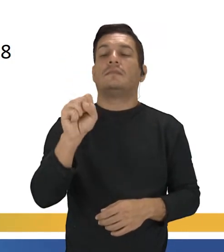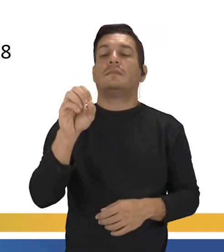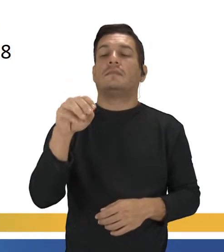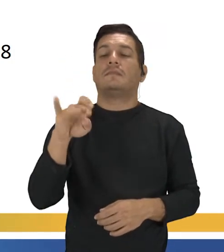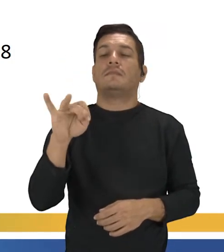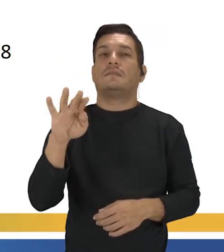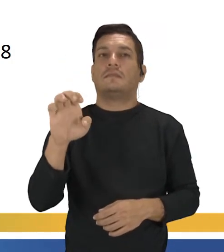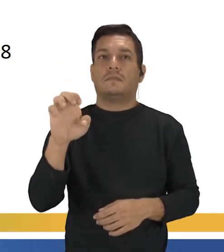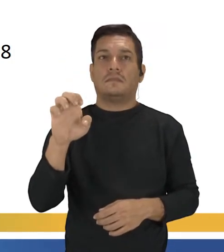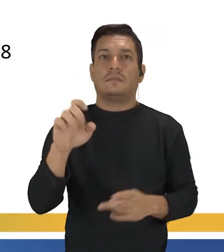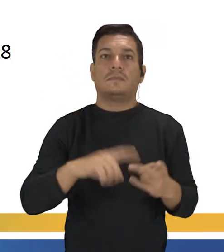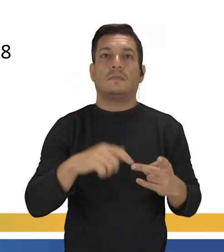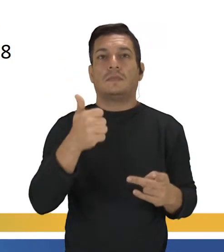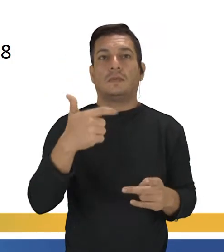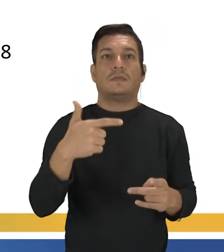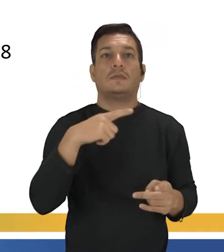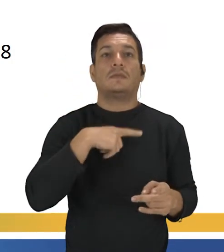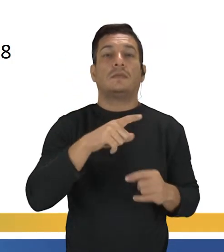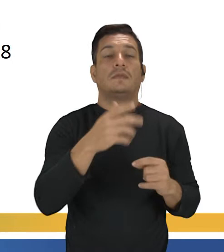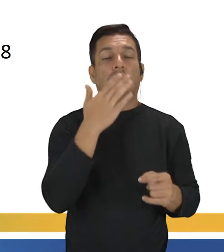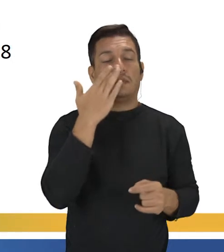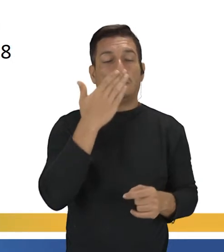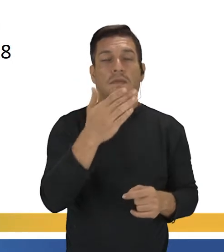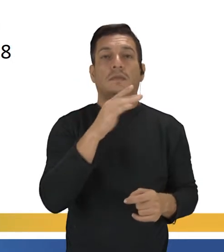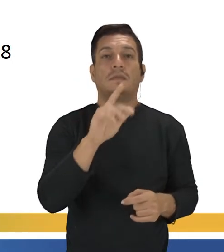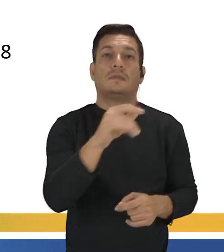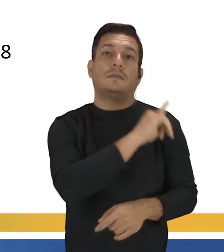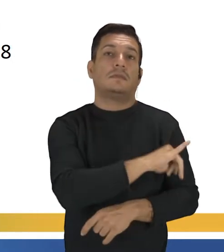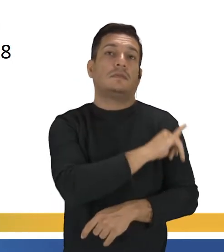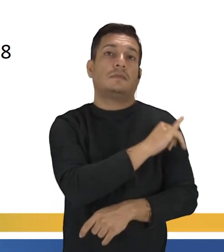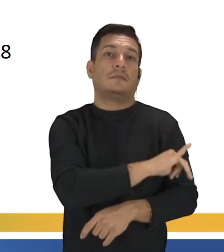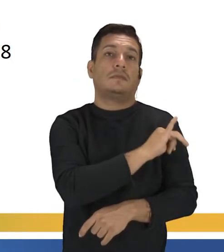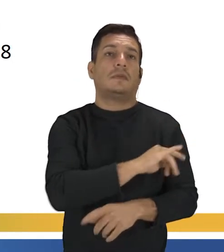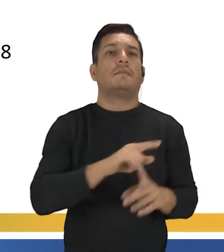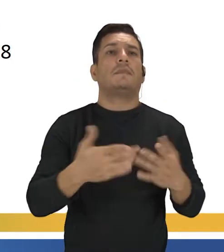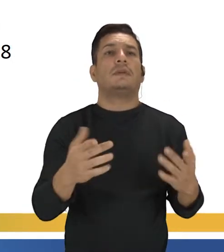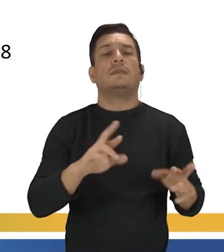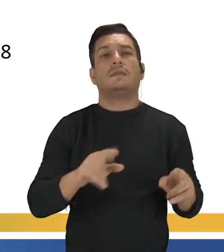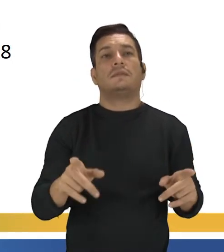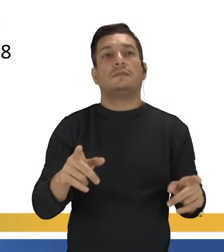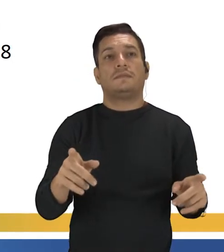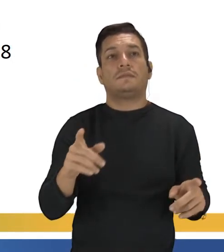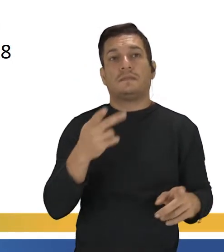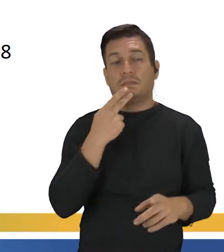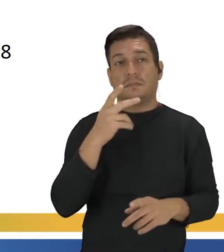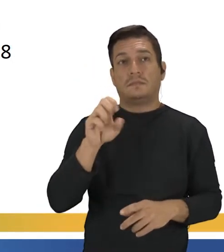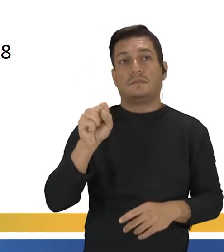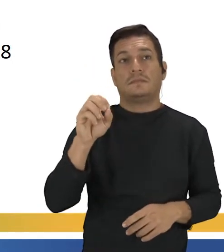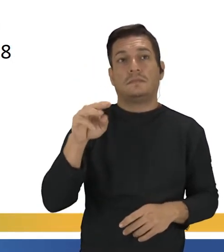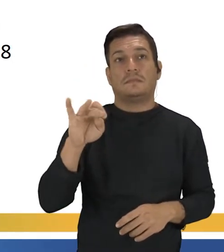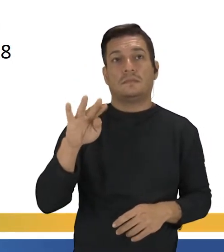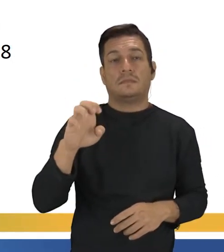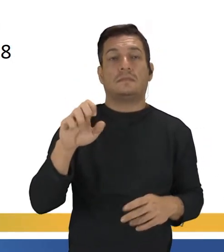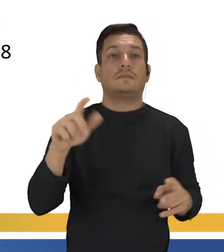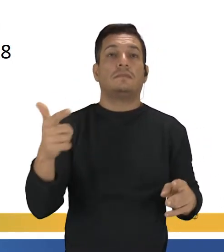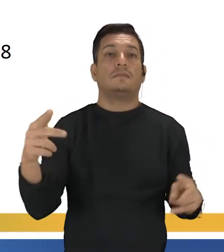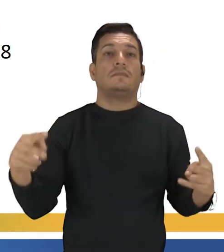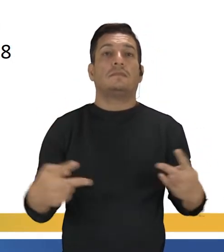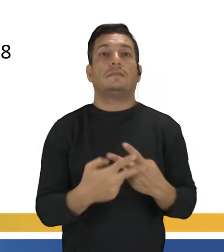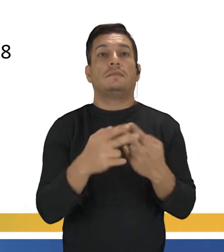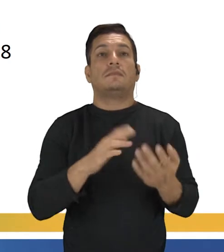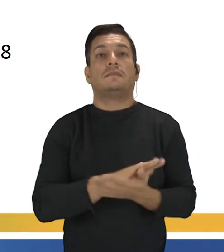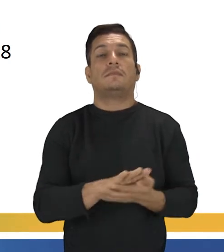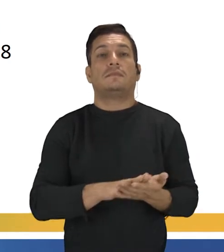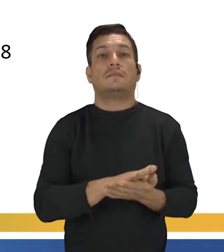tá? 12 optaram pelo Rio de Janeiro. Mas qual é a diferença, professor? Quando fala somente, não vai ter interseção. Perceba